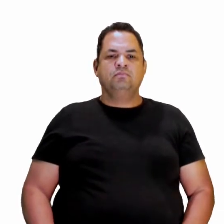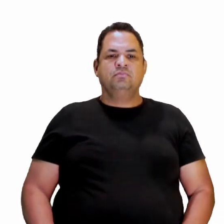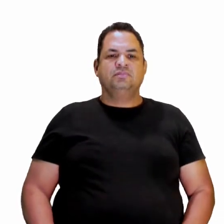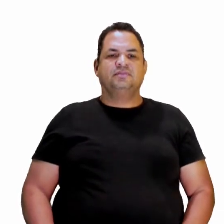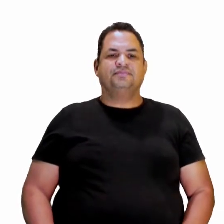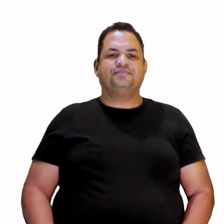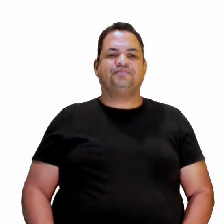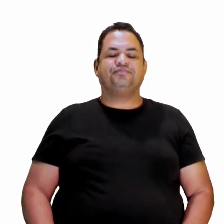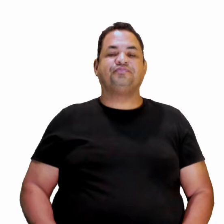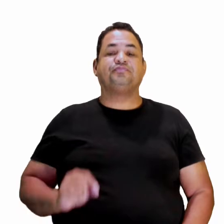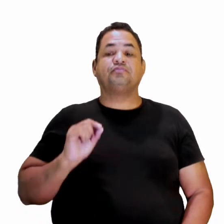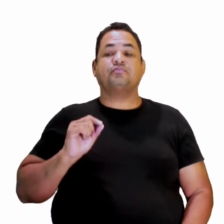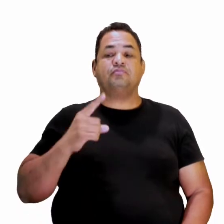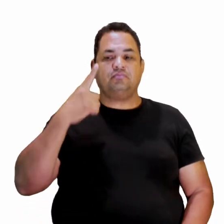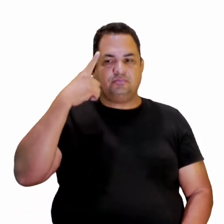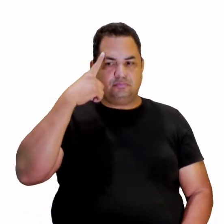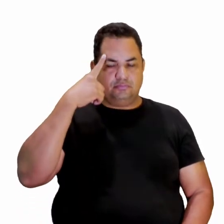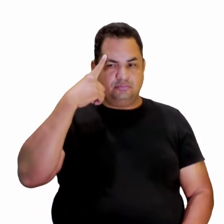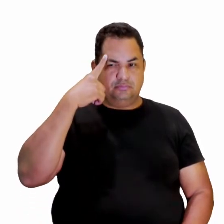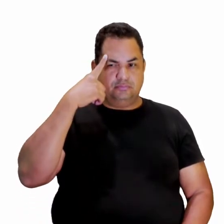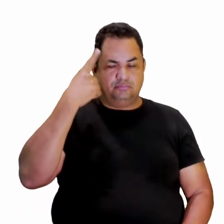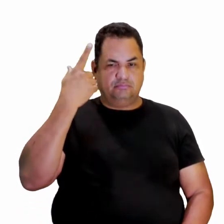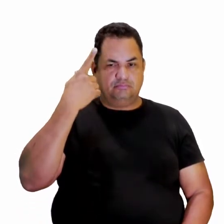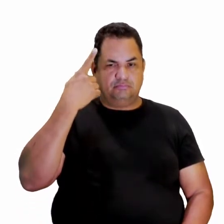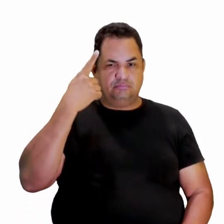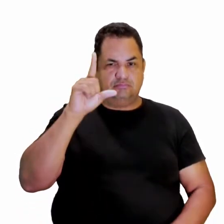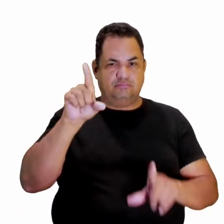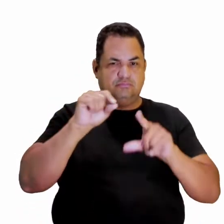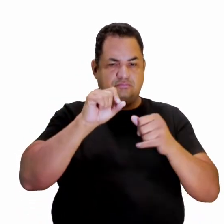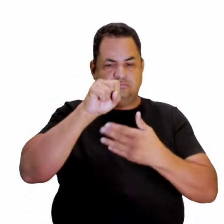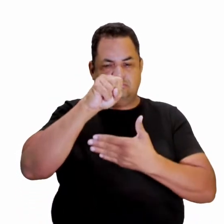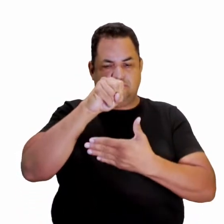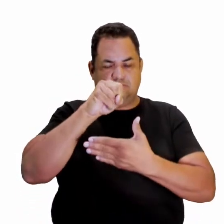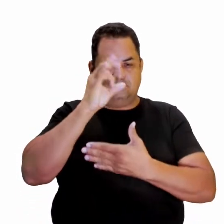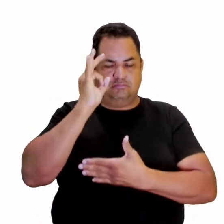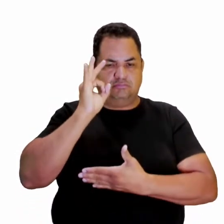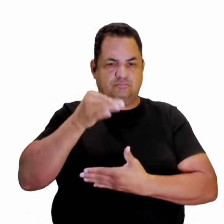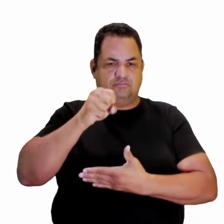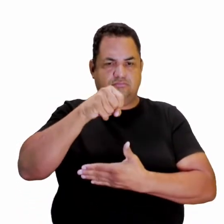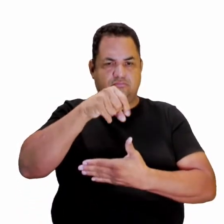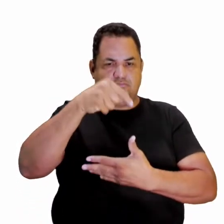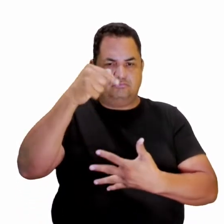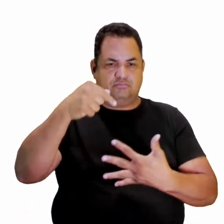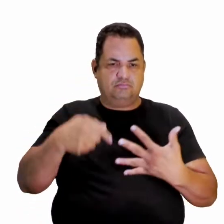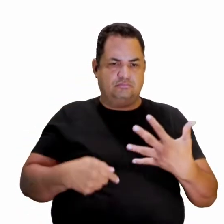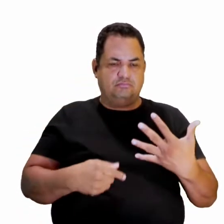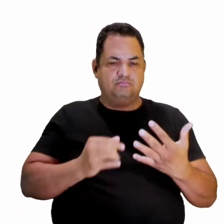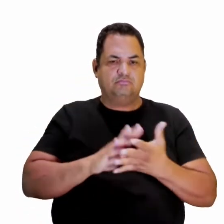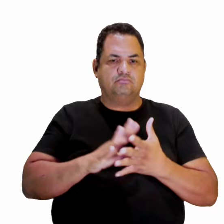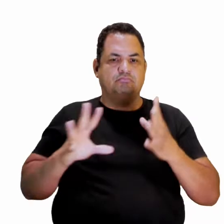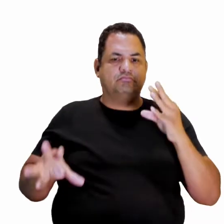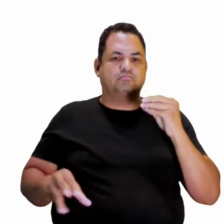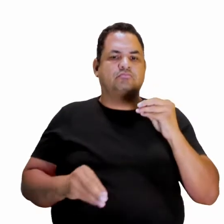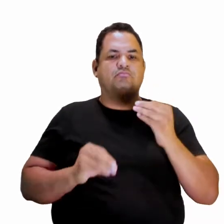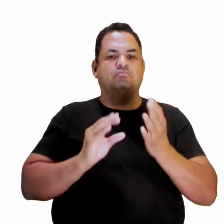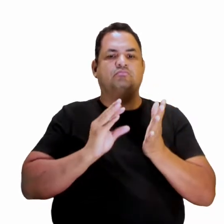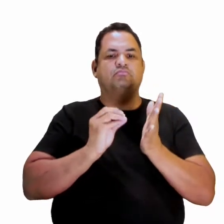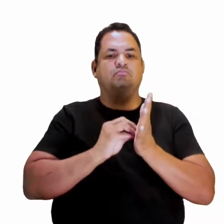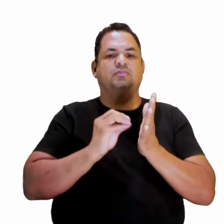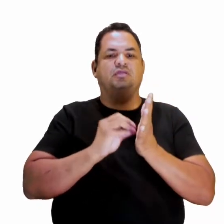question? O que você acha que é a opção correta, correct option, para completar,